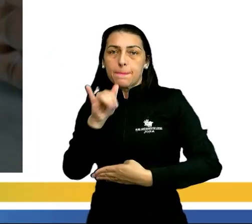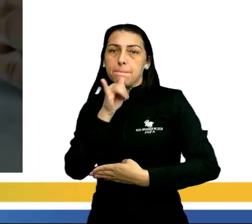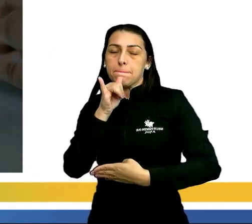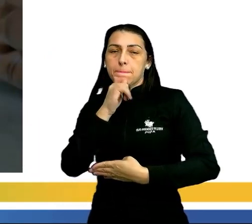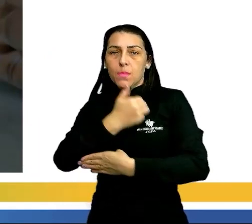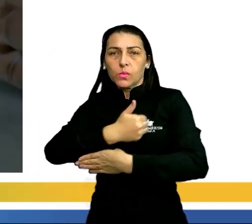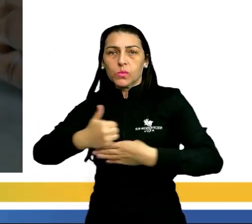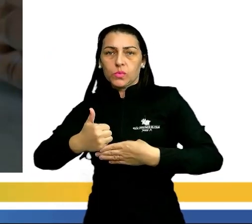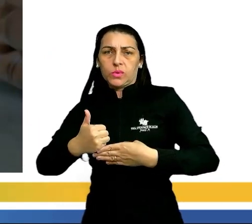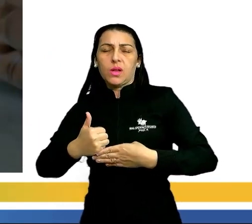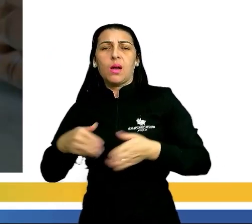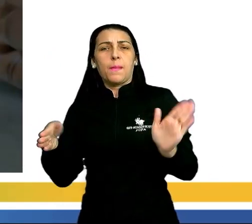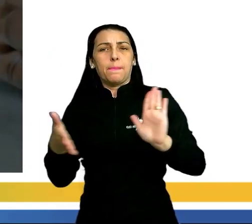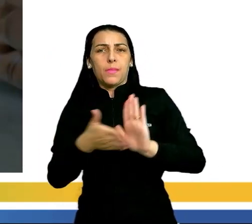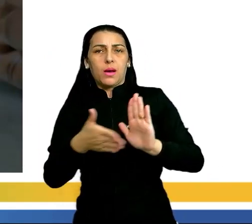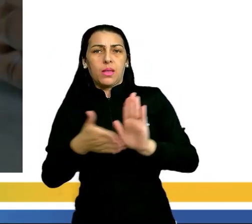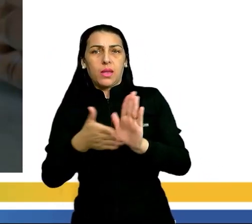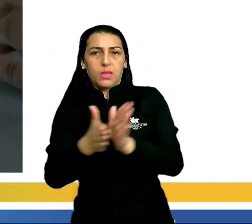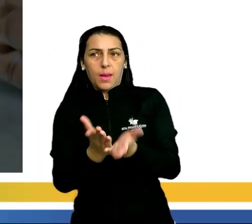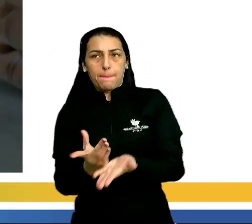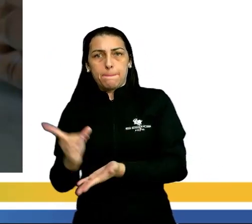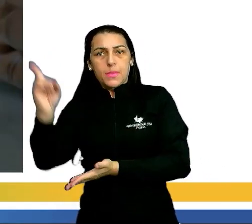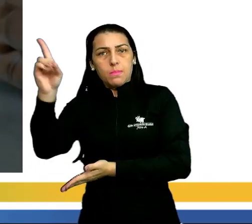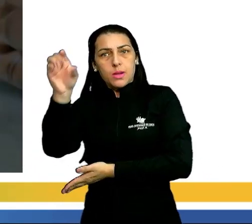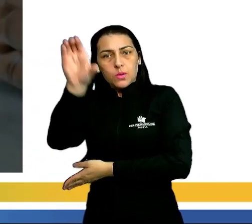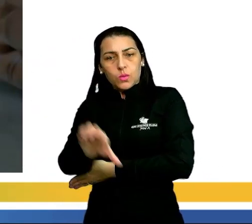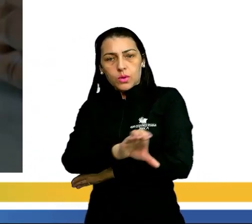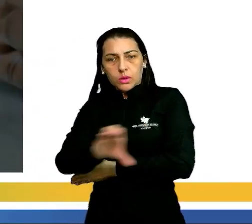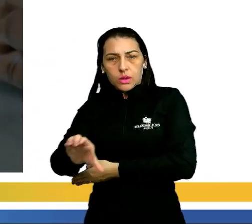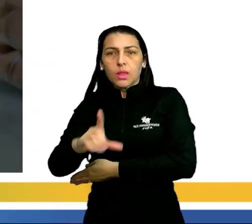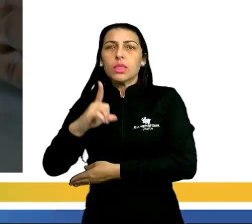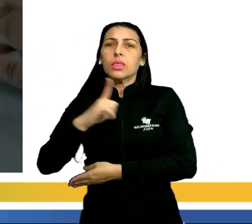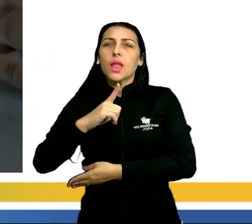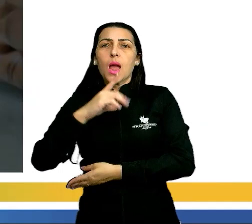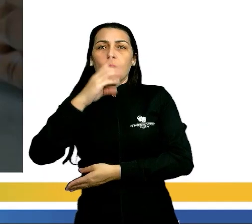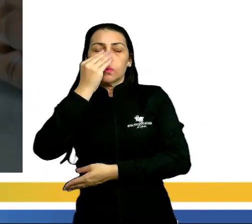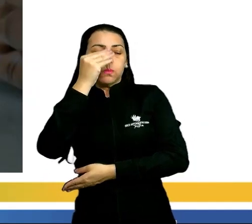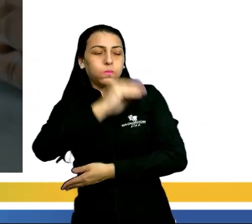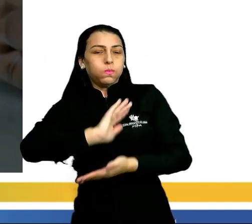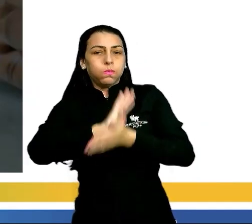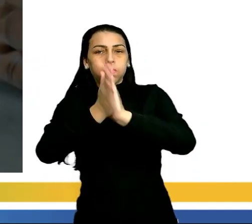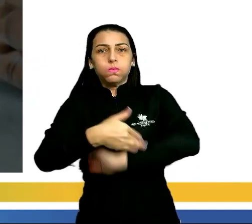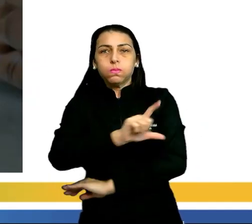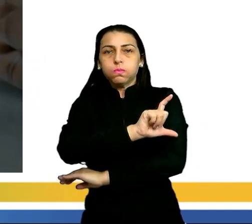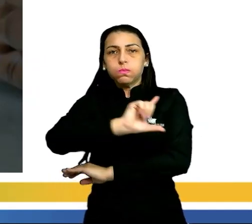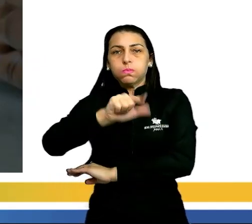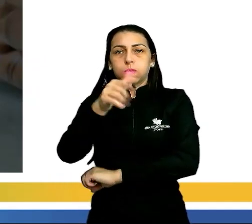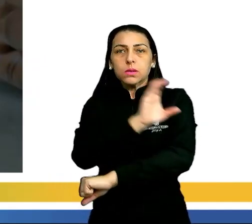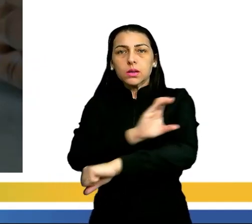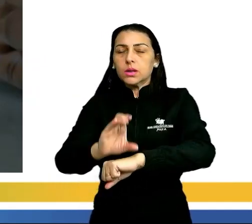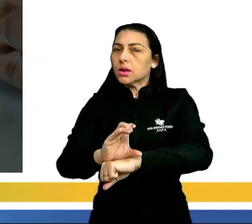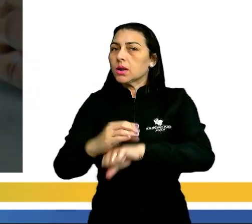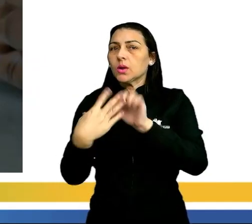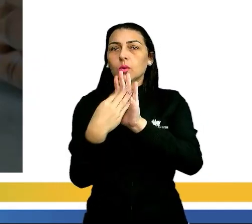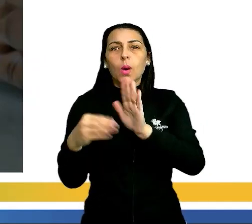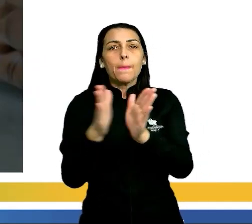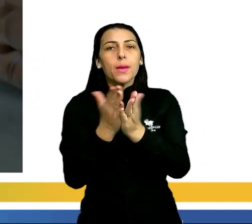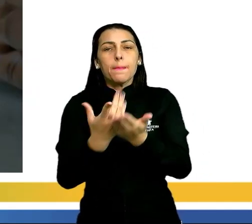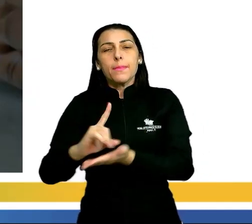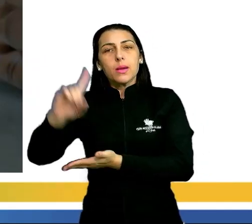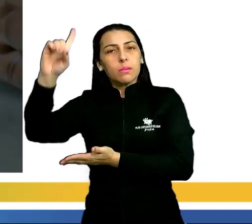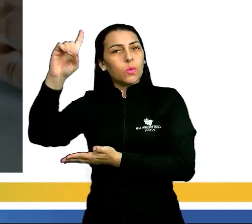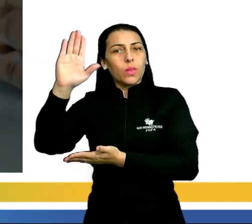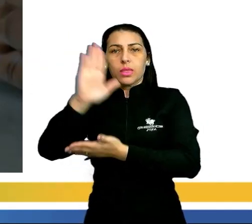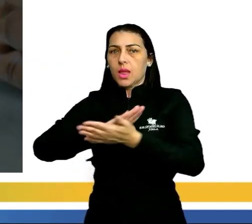tenho uma moral muito fundamentada na Bíblia e no cristianismo e eu acabo discriminando outras culturas que não seguem a Bíblia ou que não